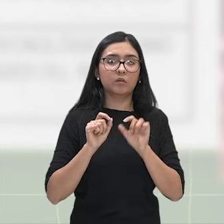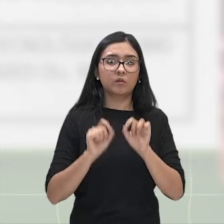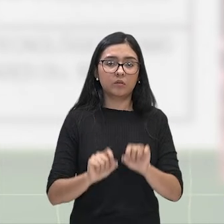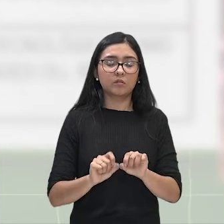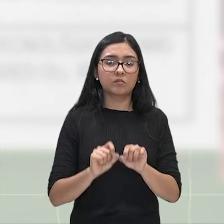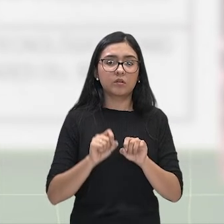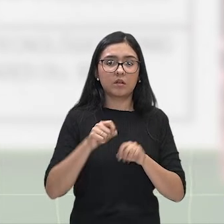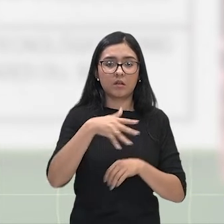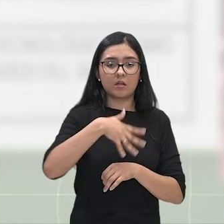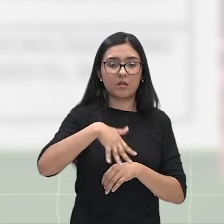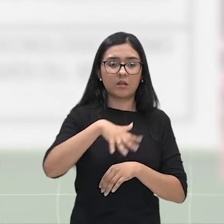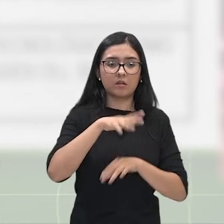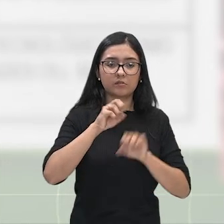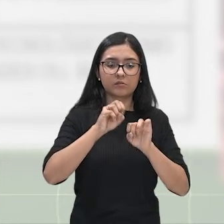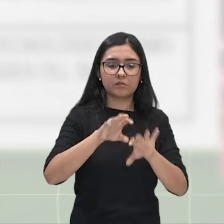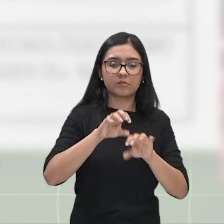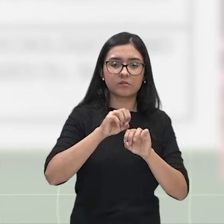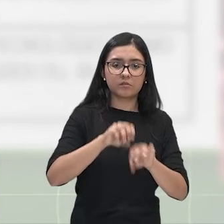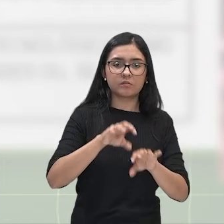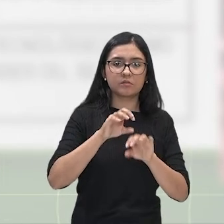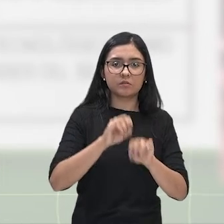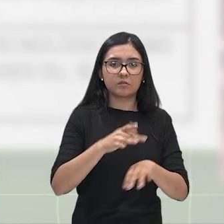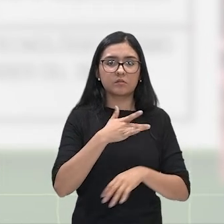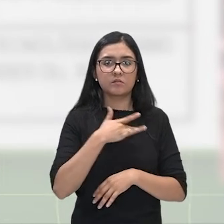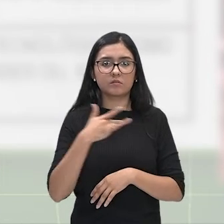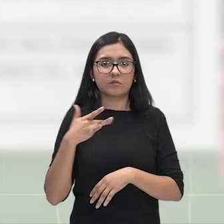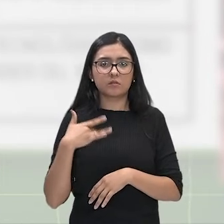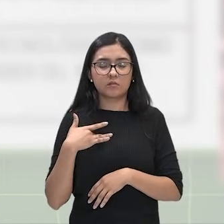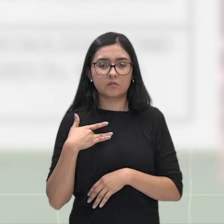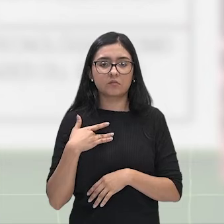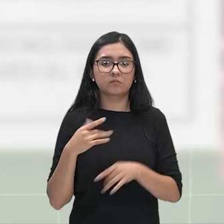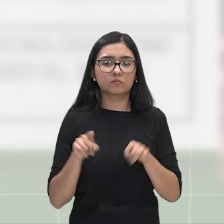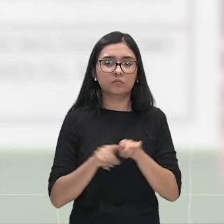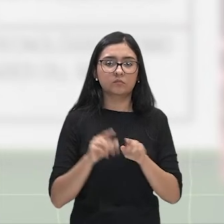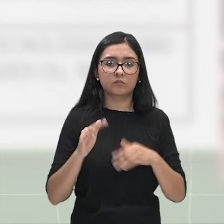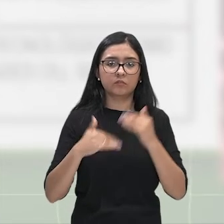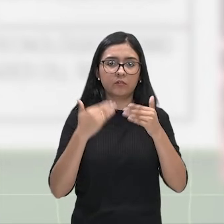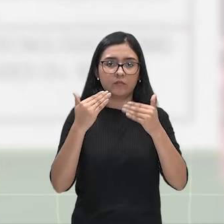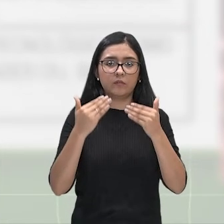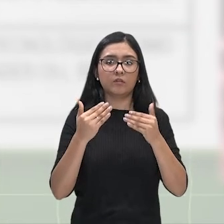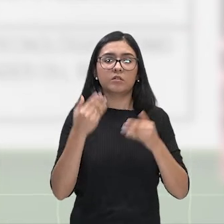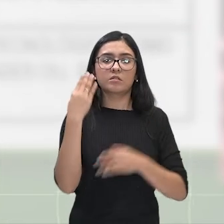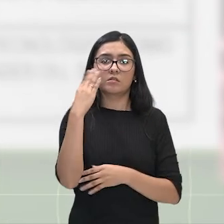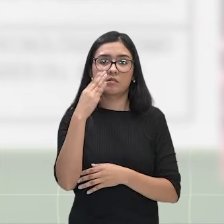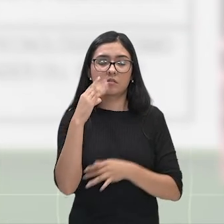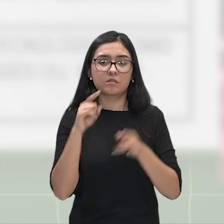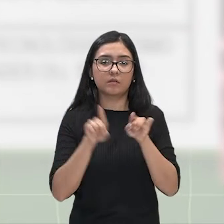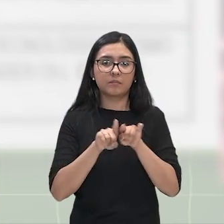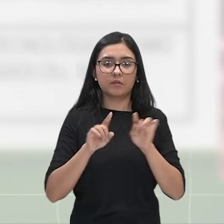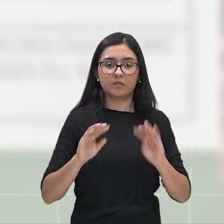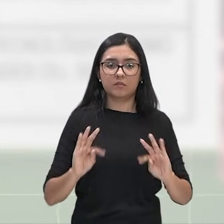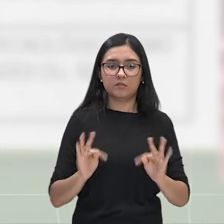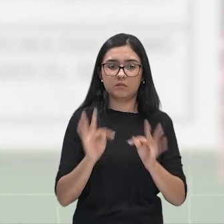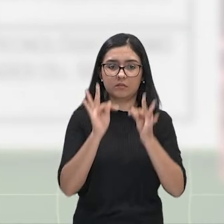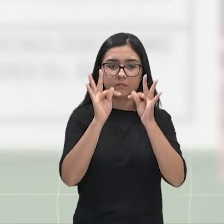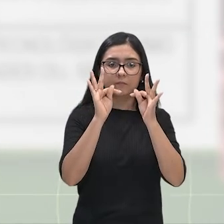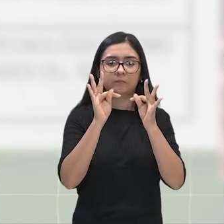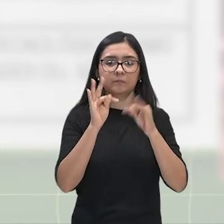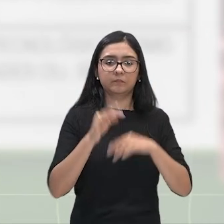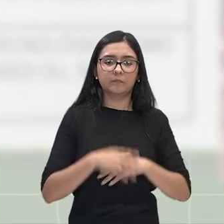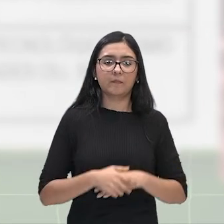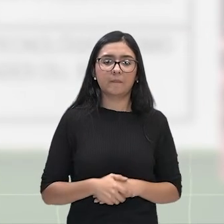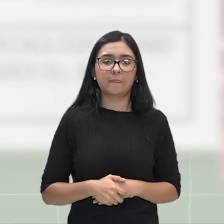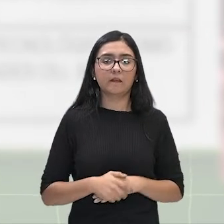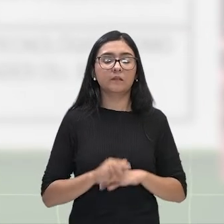educação, saúde, padrões de vida e avanços na ciência e na tecnologia. Então, essa motivação para